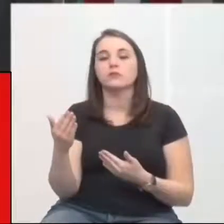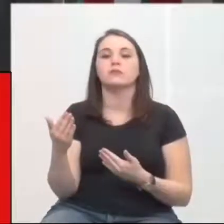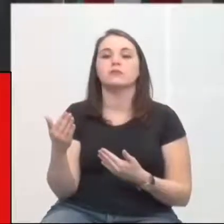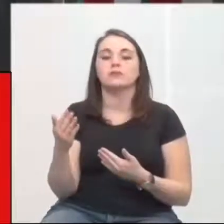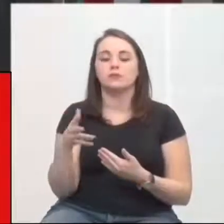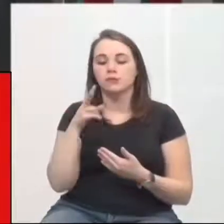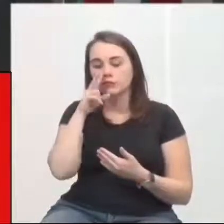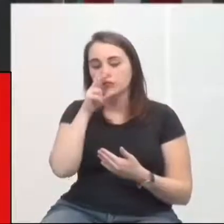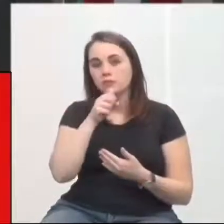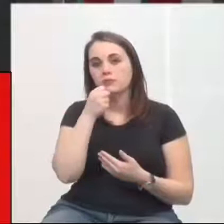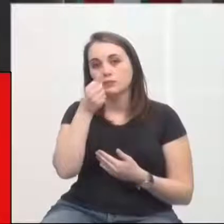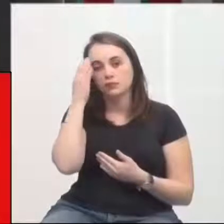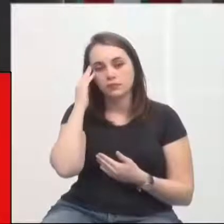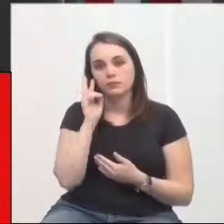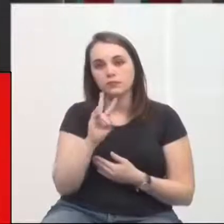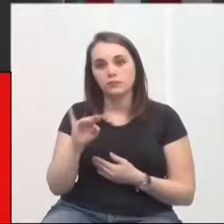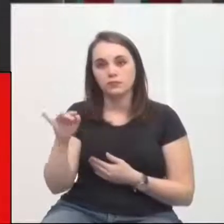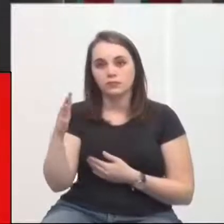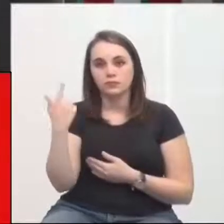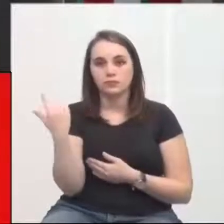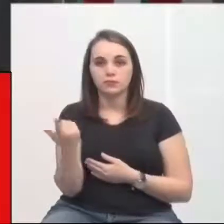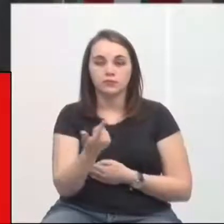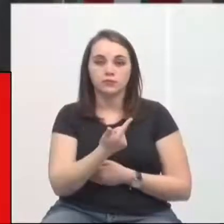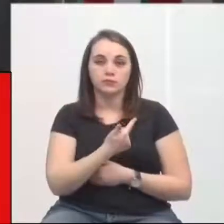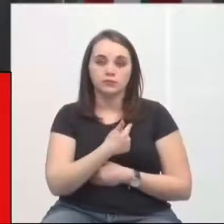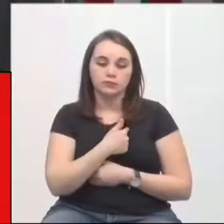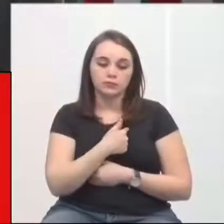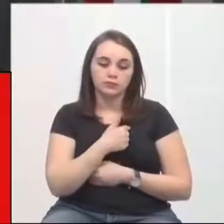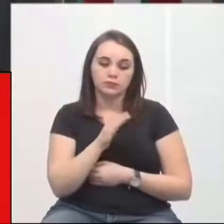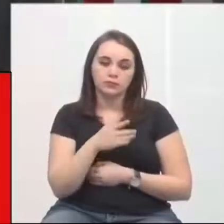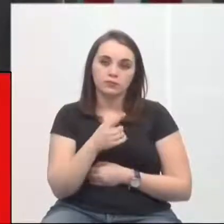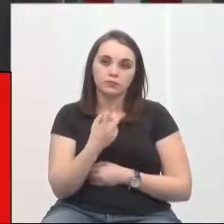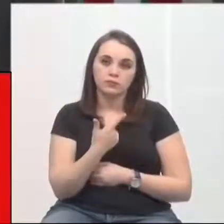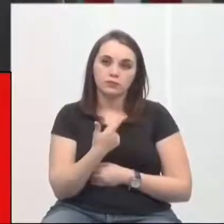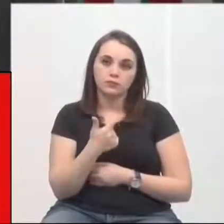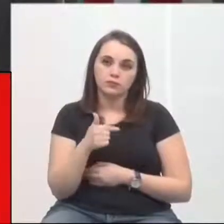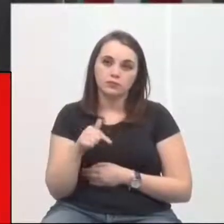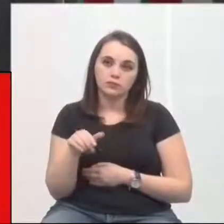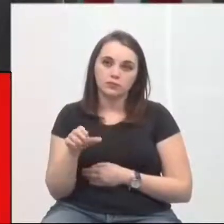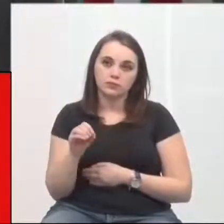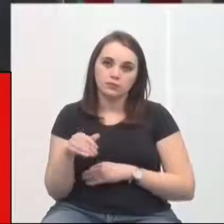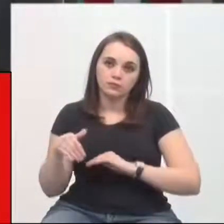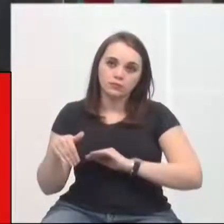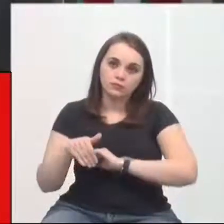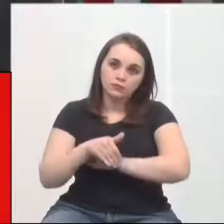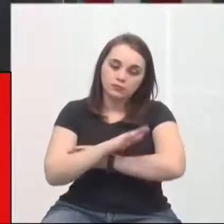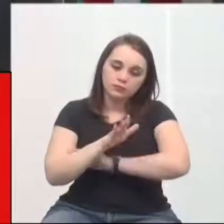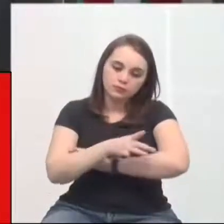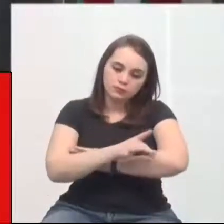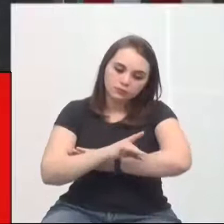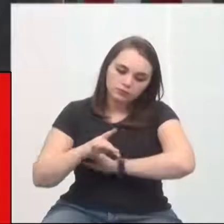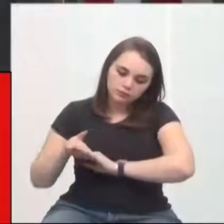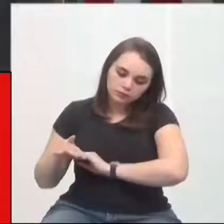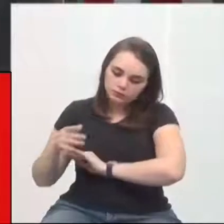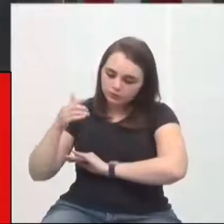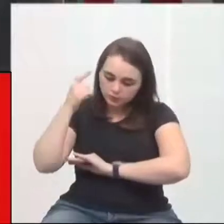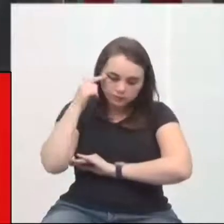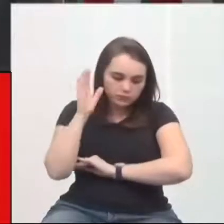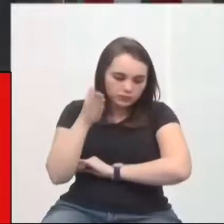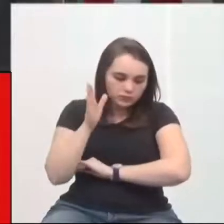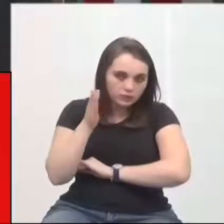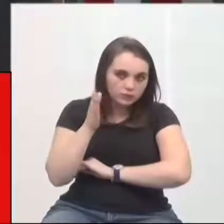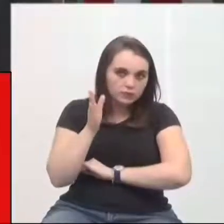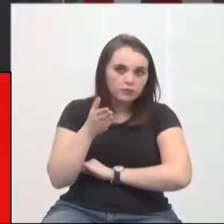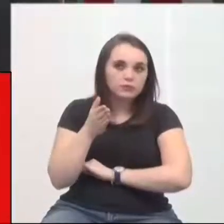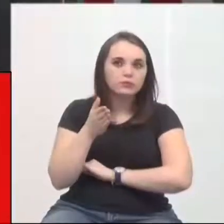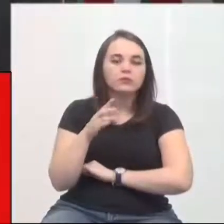mas sabemos que vai. Nós estão aí a 270 ruas, é isso? Então eu penso que daqui a pouco, passando das 200,